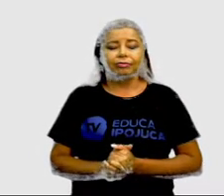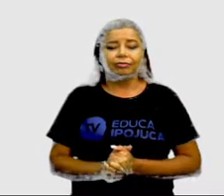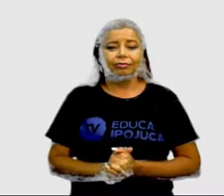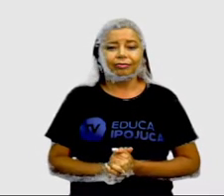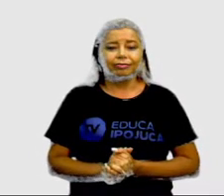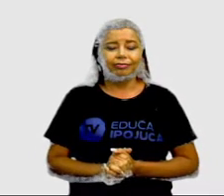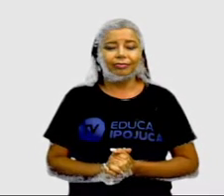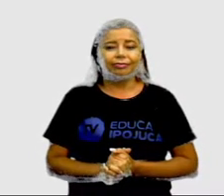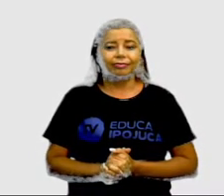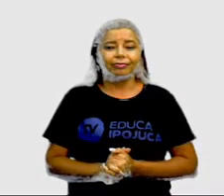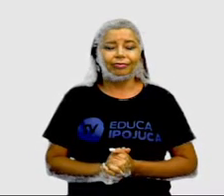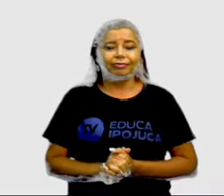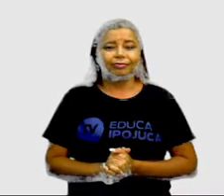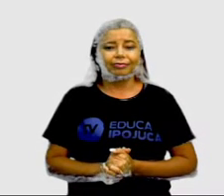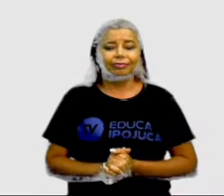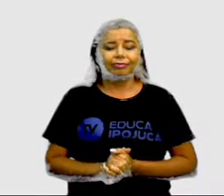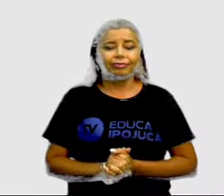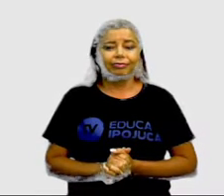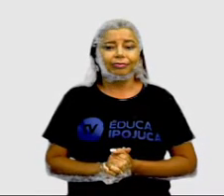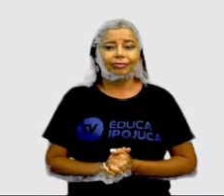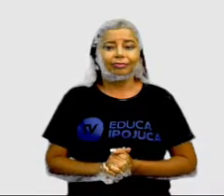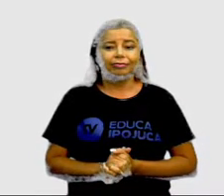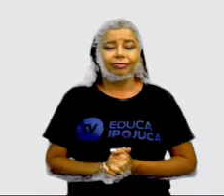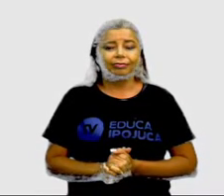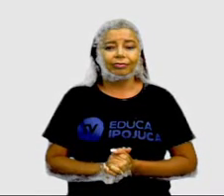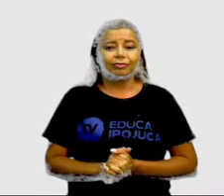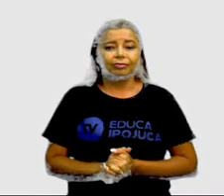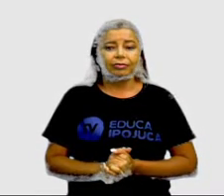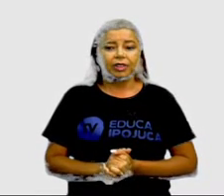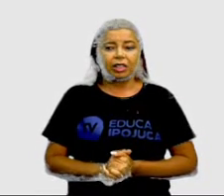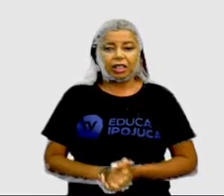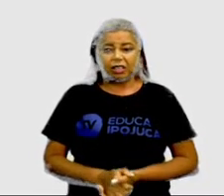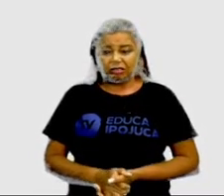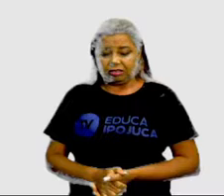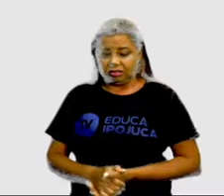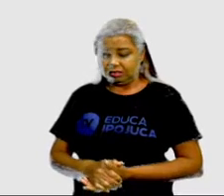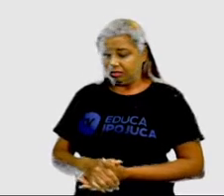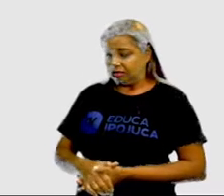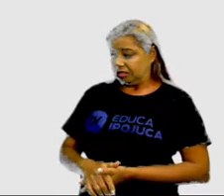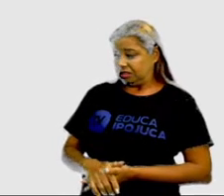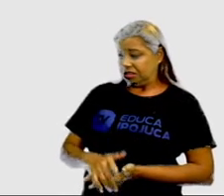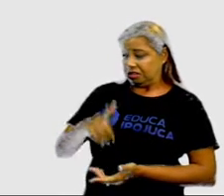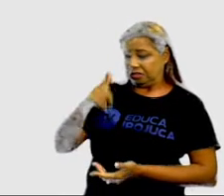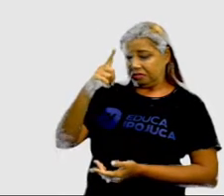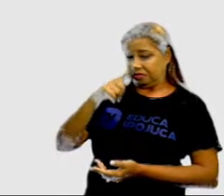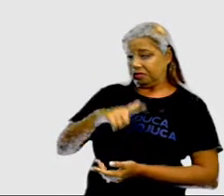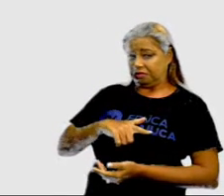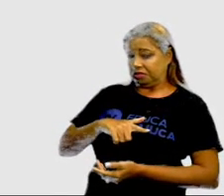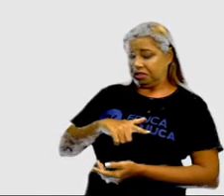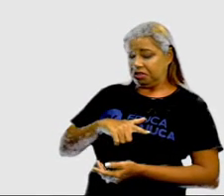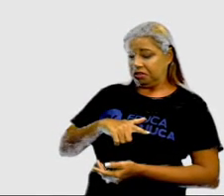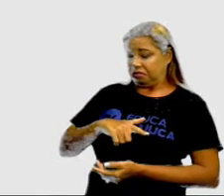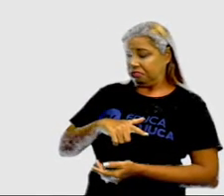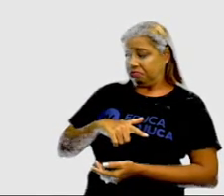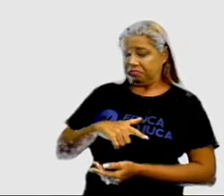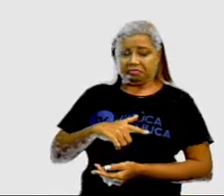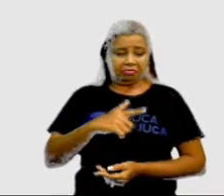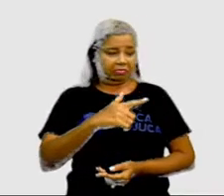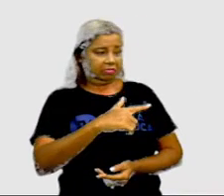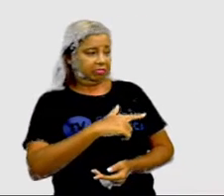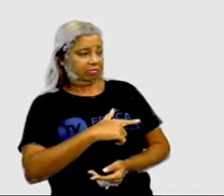aqui o grumpy, que é o mal-humorado, né? Todo mundo conhece alguém que